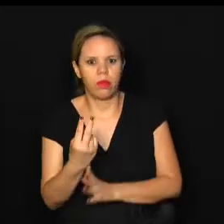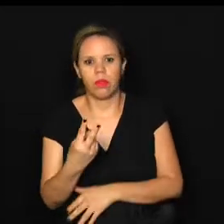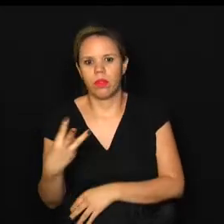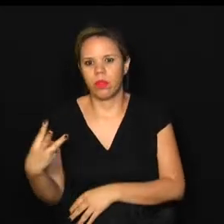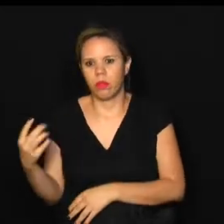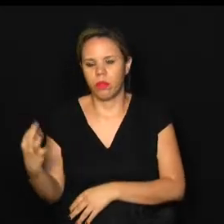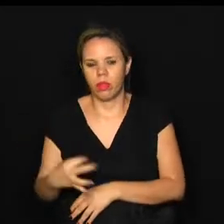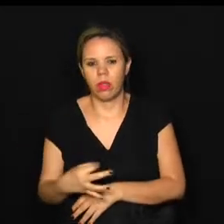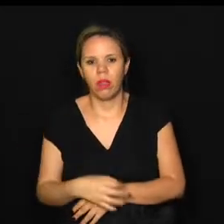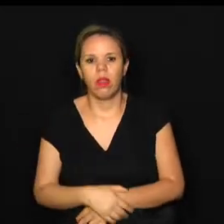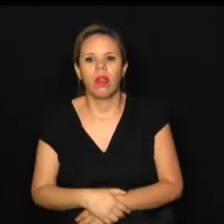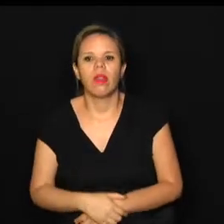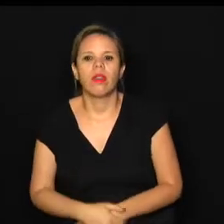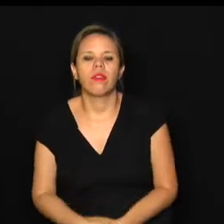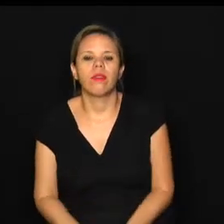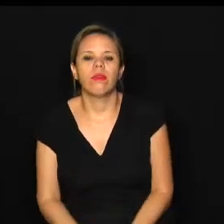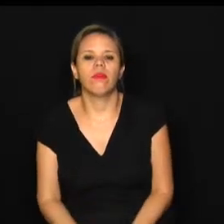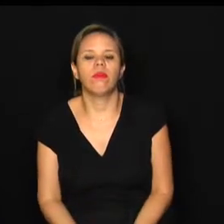23%.